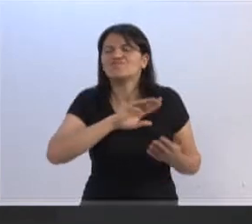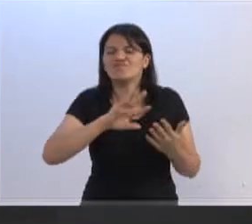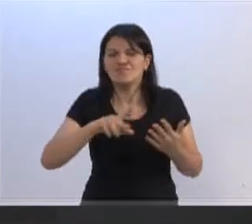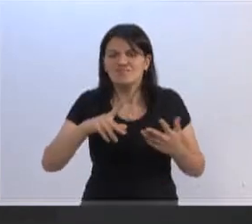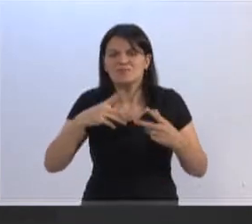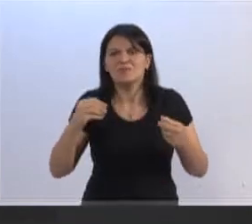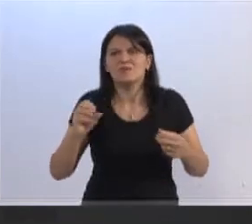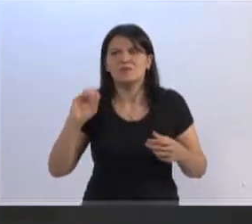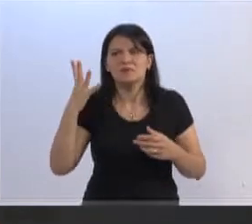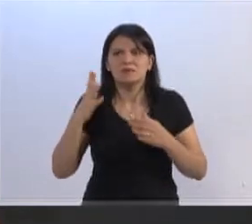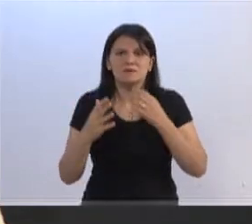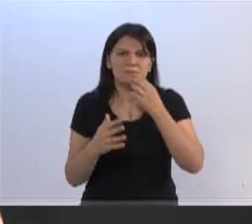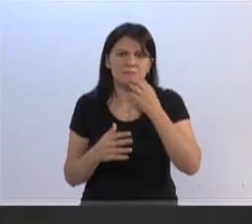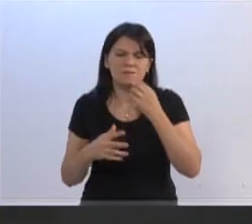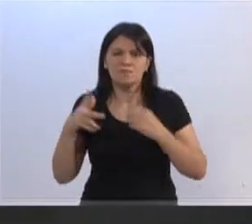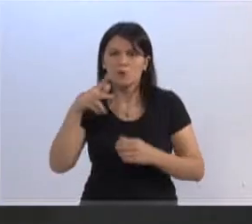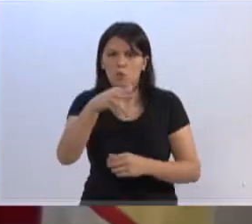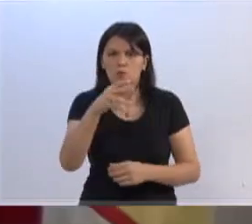ocorrendo.